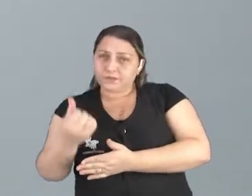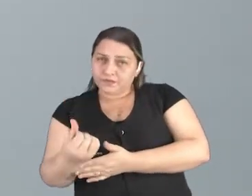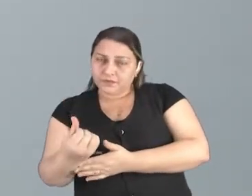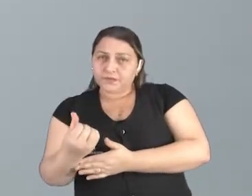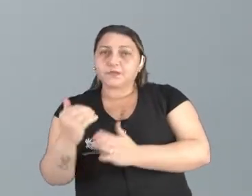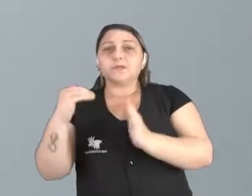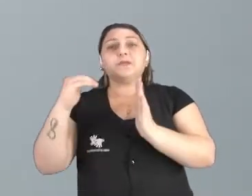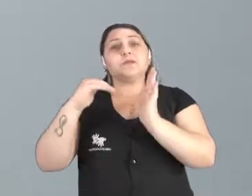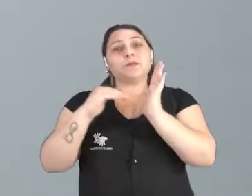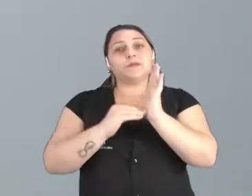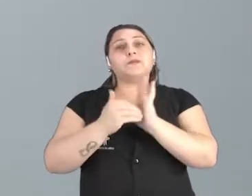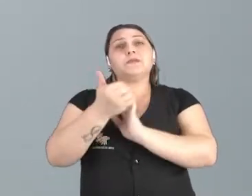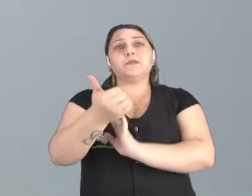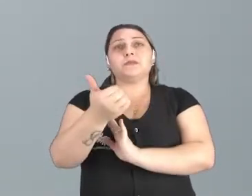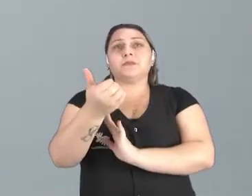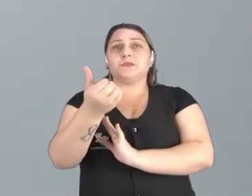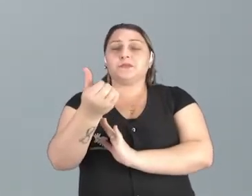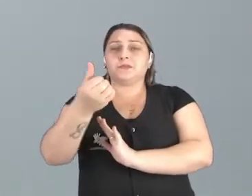1946 a